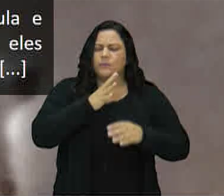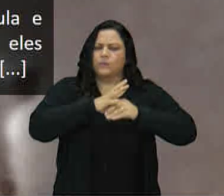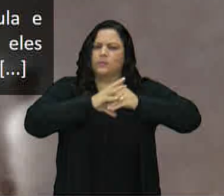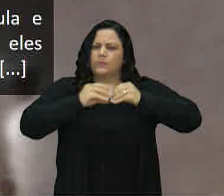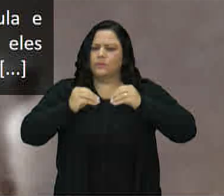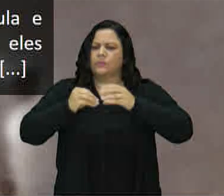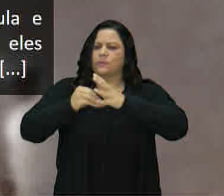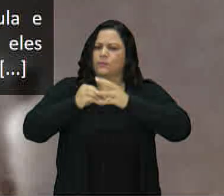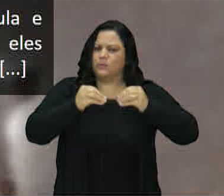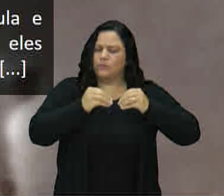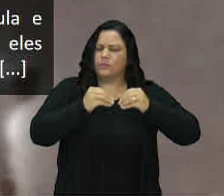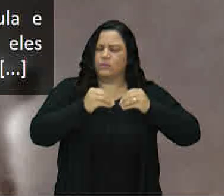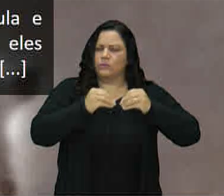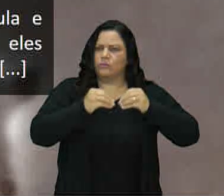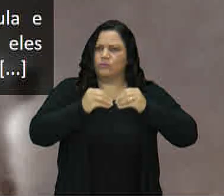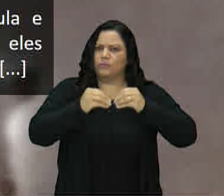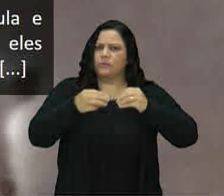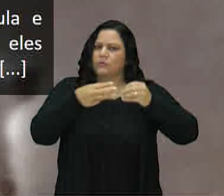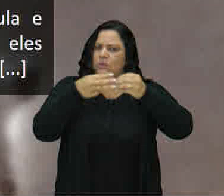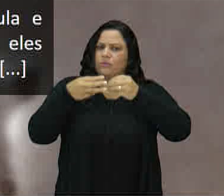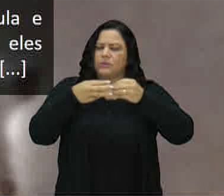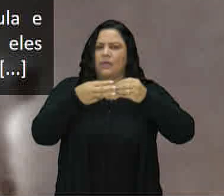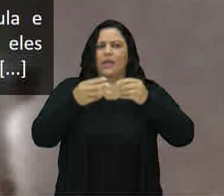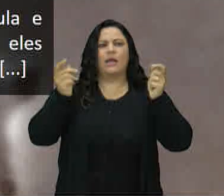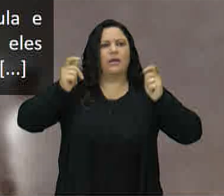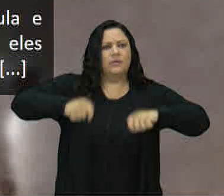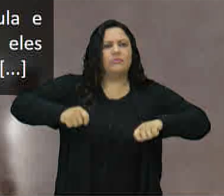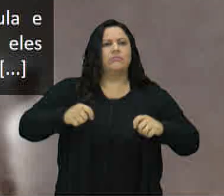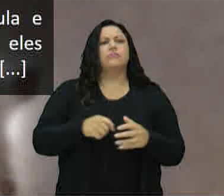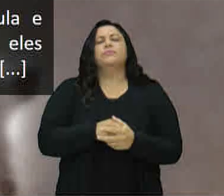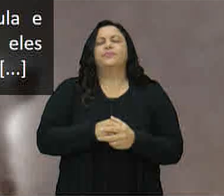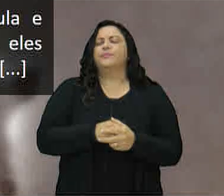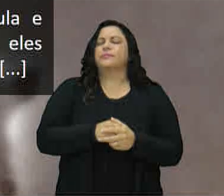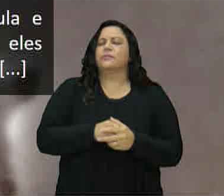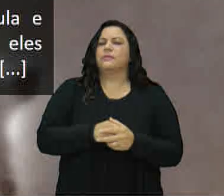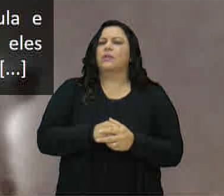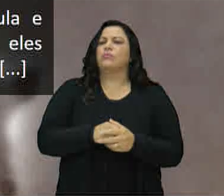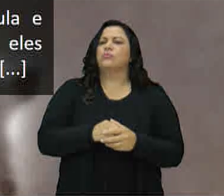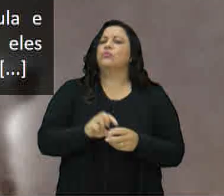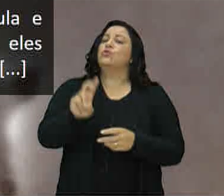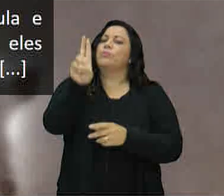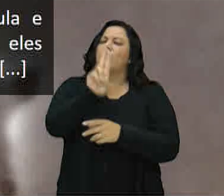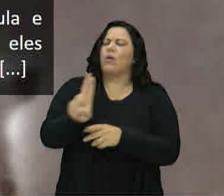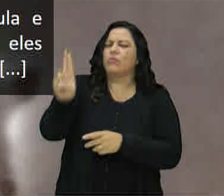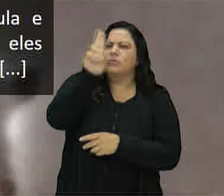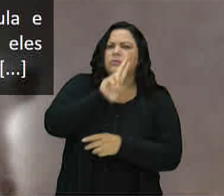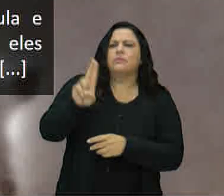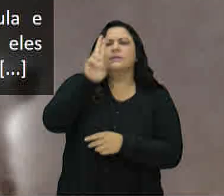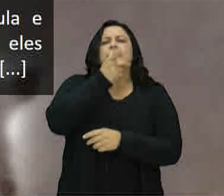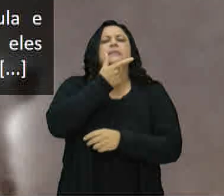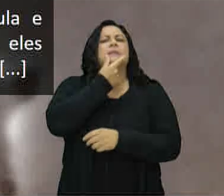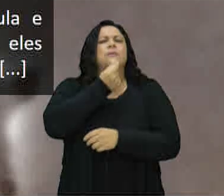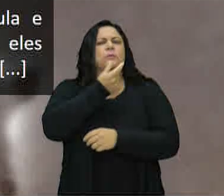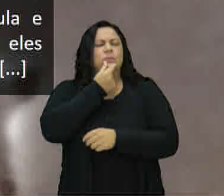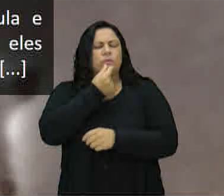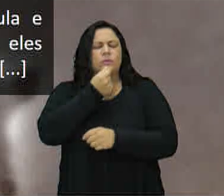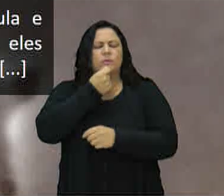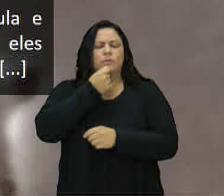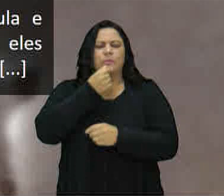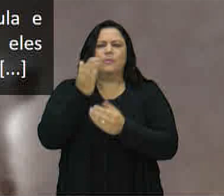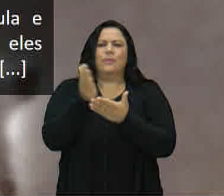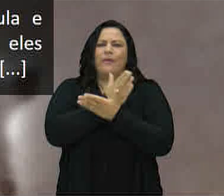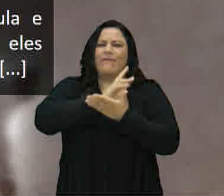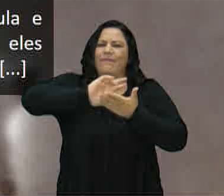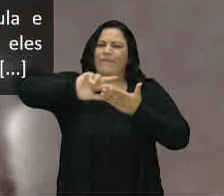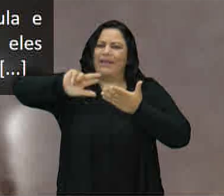celular. O processo descoberto por Mark Burker, da Universidade de Wisconsin, é uma variação da mitose e recebeu o nome